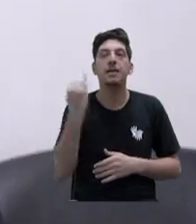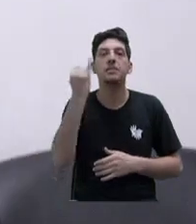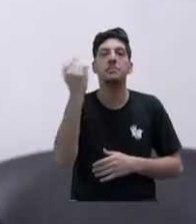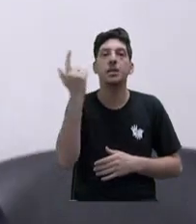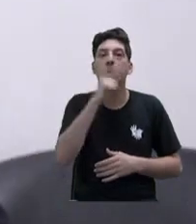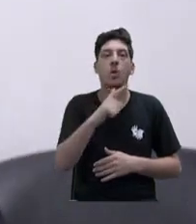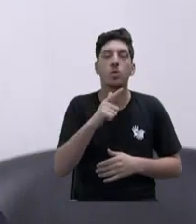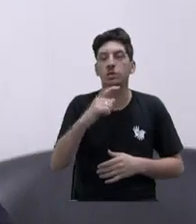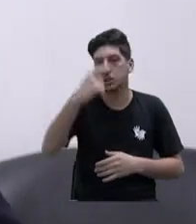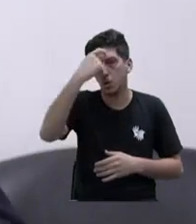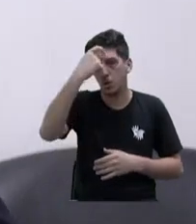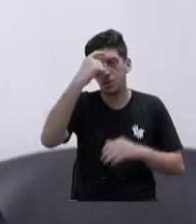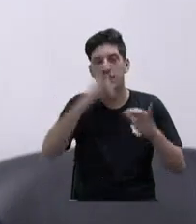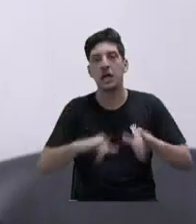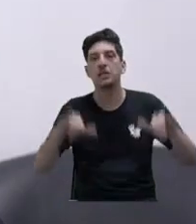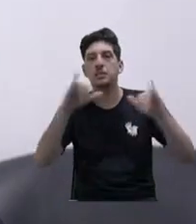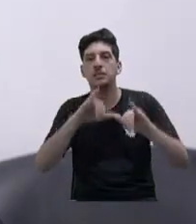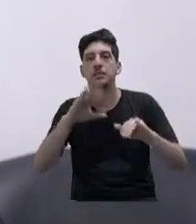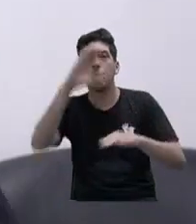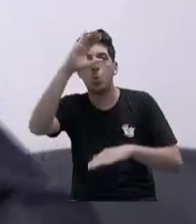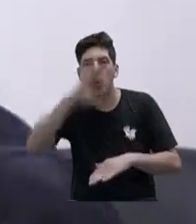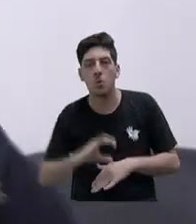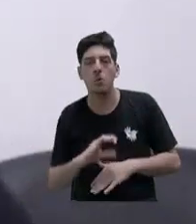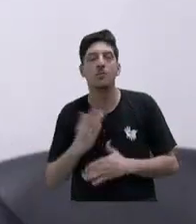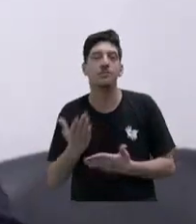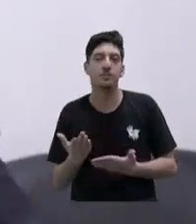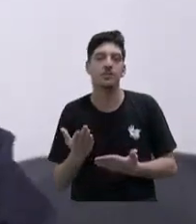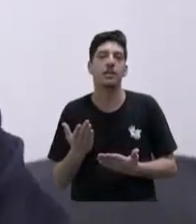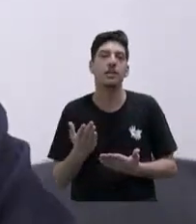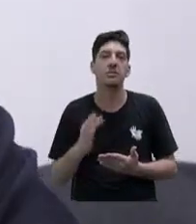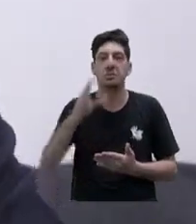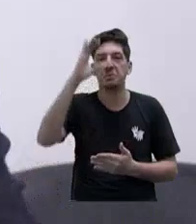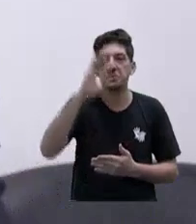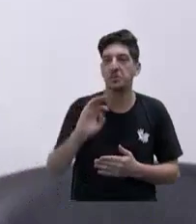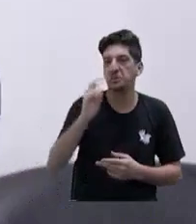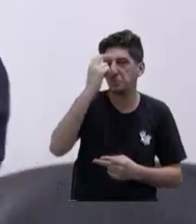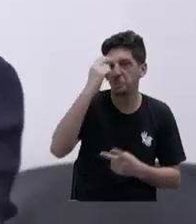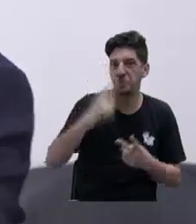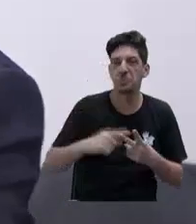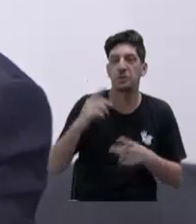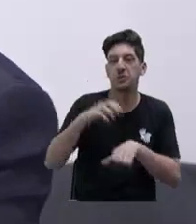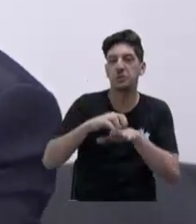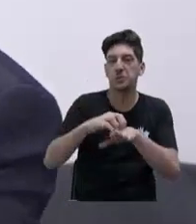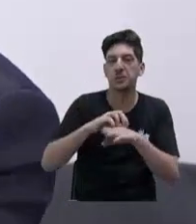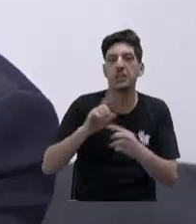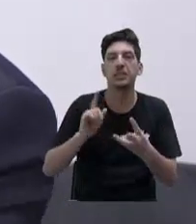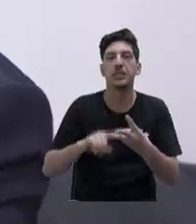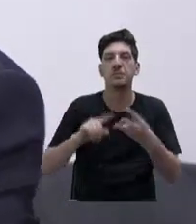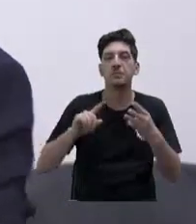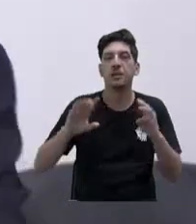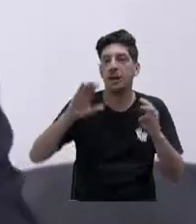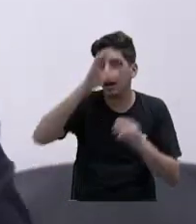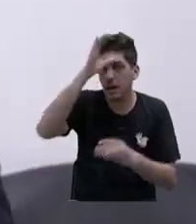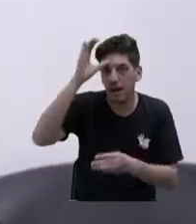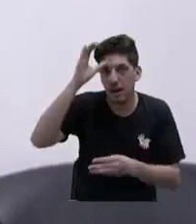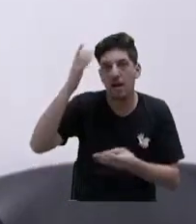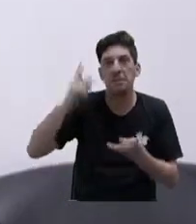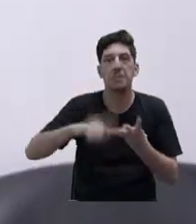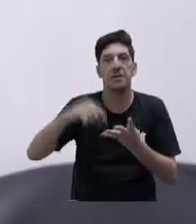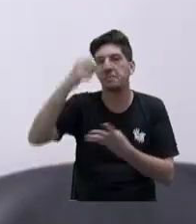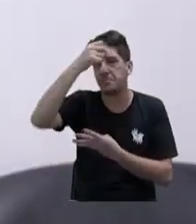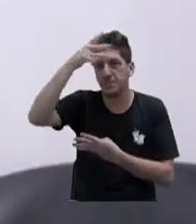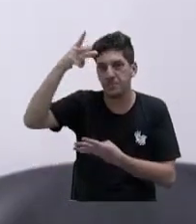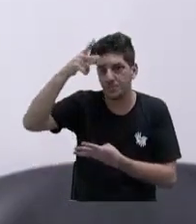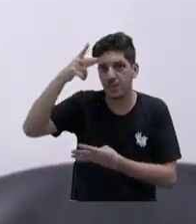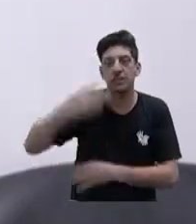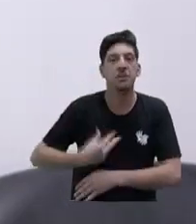poder conscientizar os conselhos, né, quer seja da cultura, do turismo, as câmaras municipais, os prefeitos, a